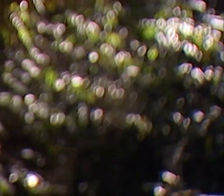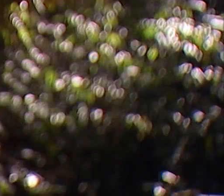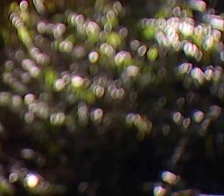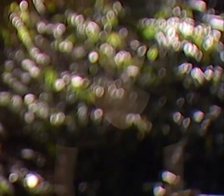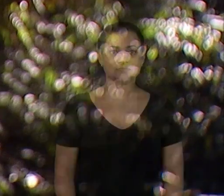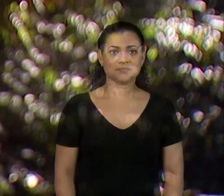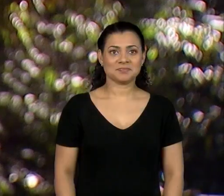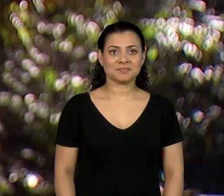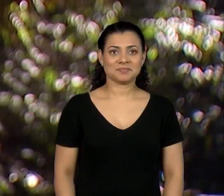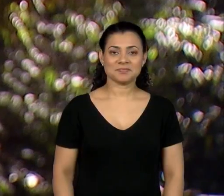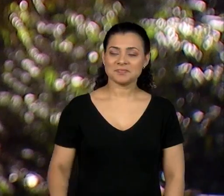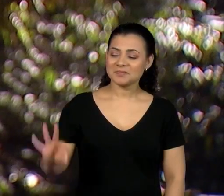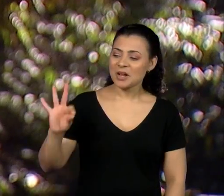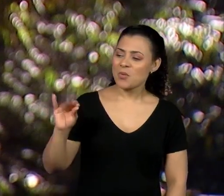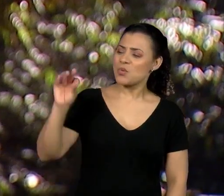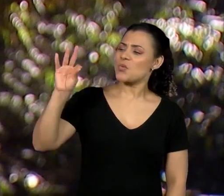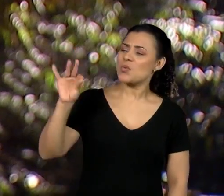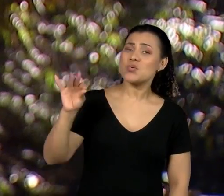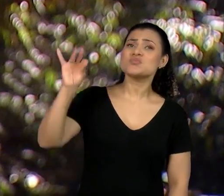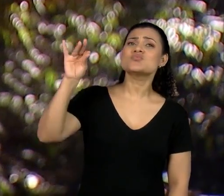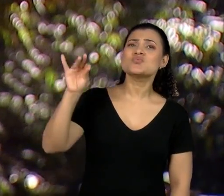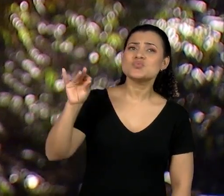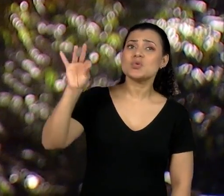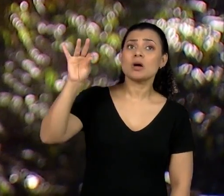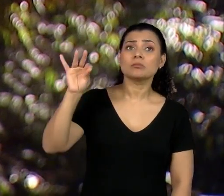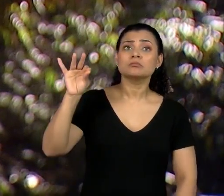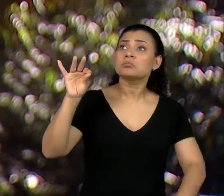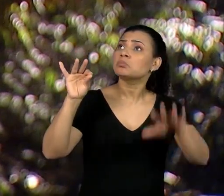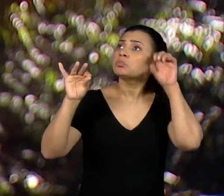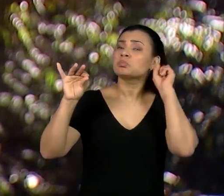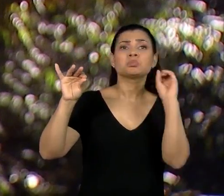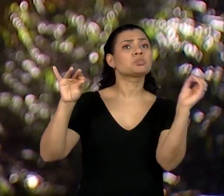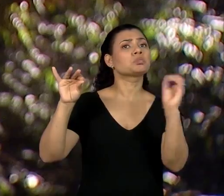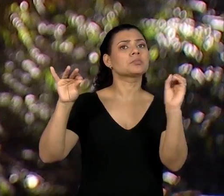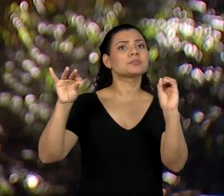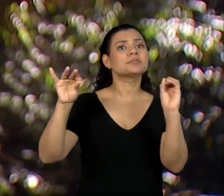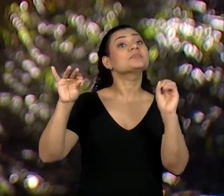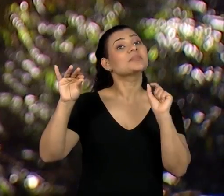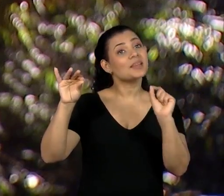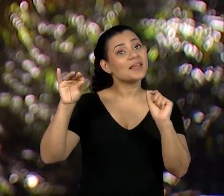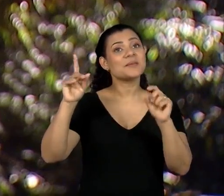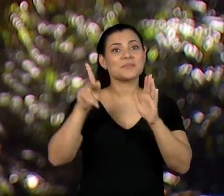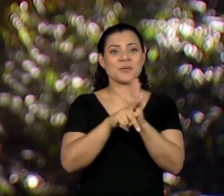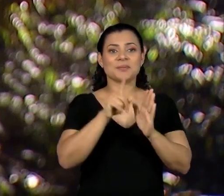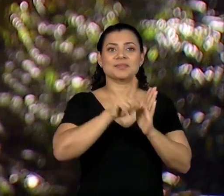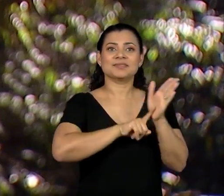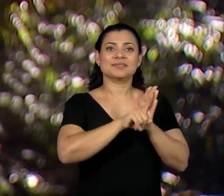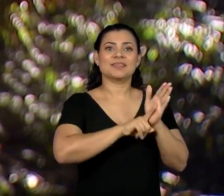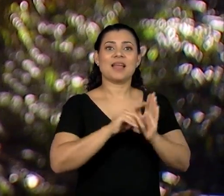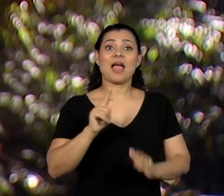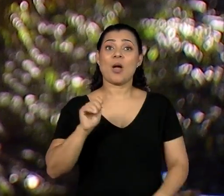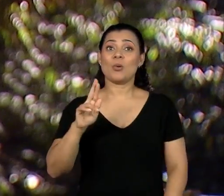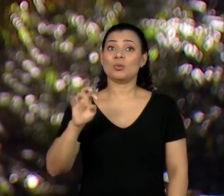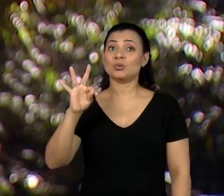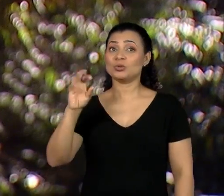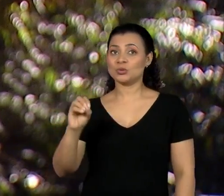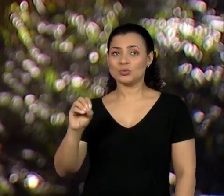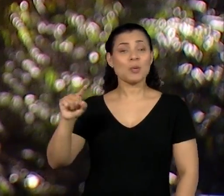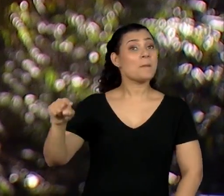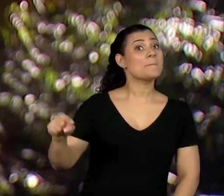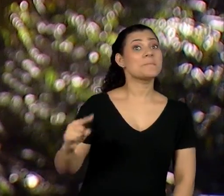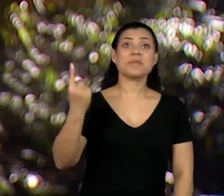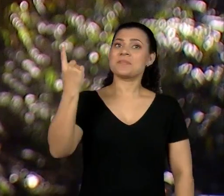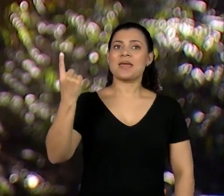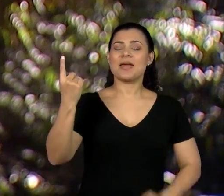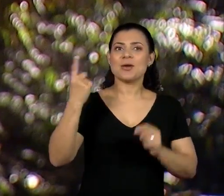O beija-flor canta, mas eu não consigo ouvir. Foram as palavras do naturalista Augusto Ruski, o